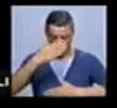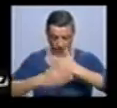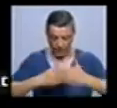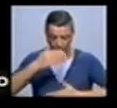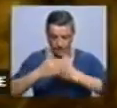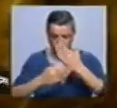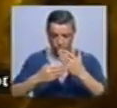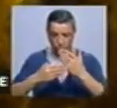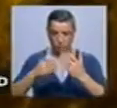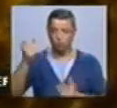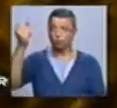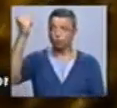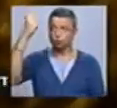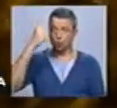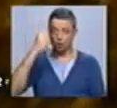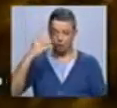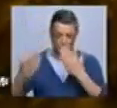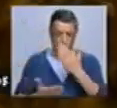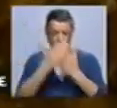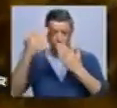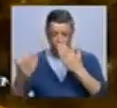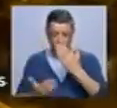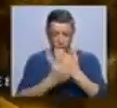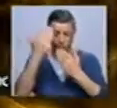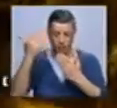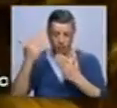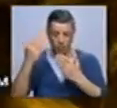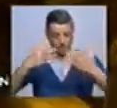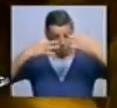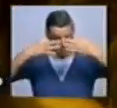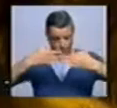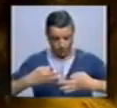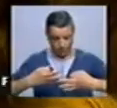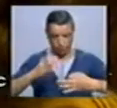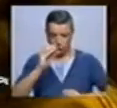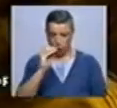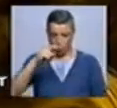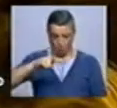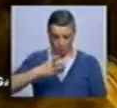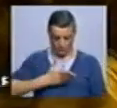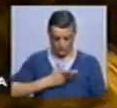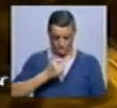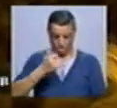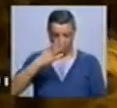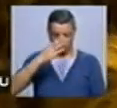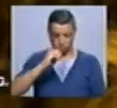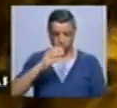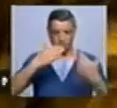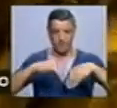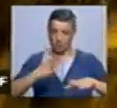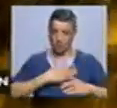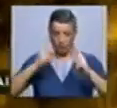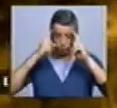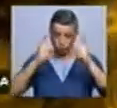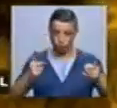nosso próprio Sol. E, portanto, demorou este tempo todo para termos esta confirmação deste tipo de ondas. Mas deixou-nos também uma surpresa.